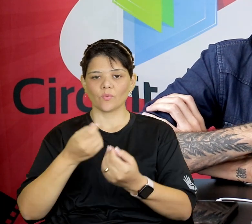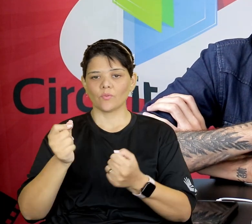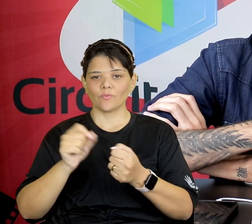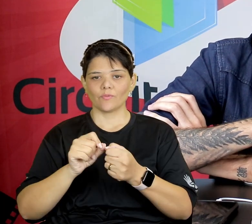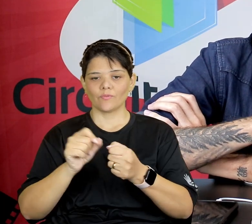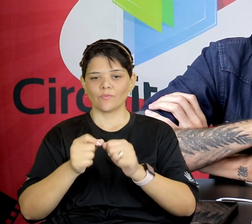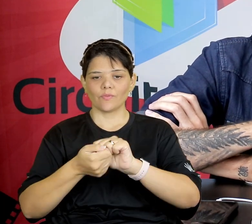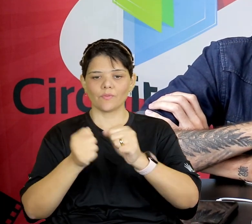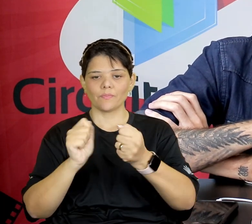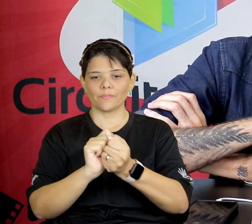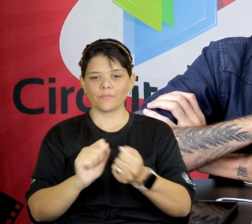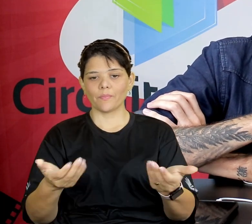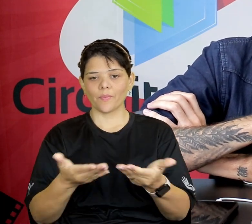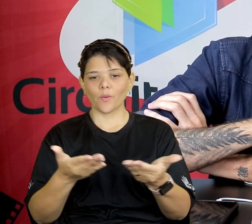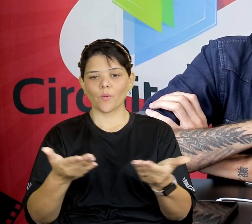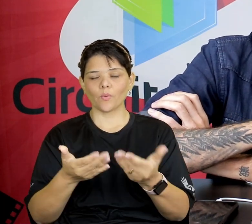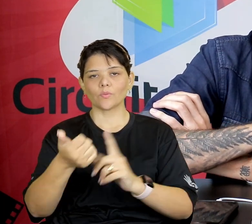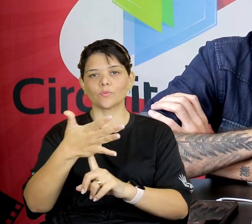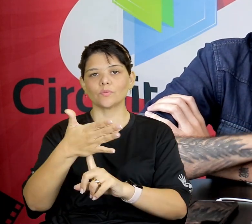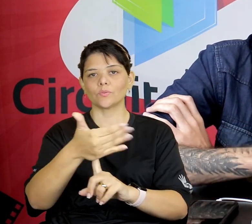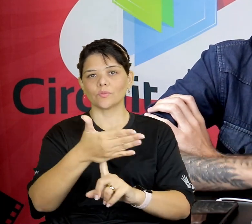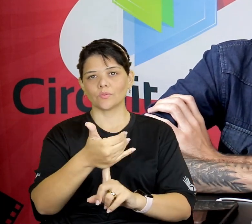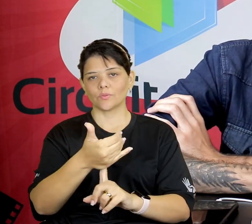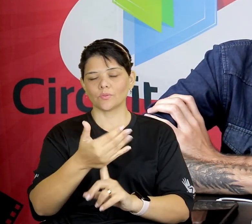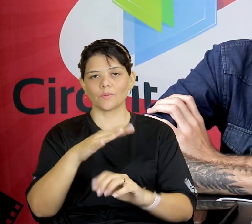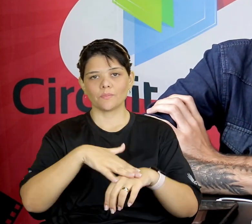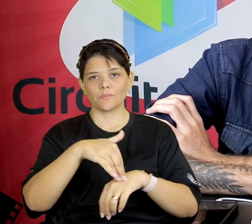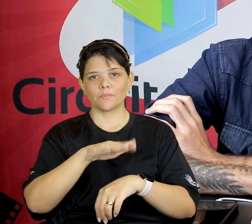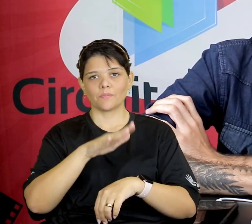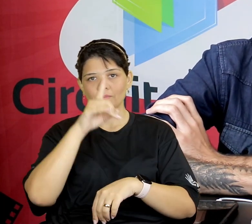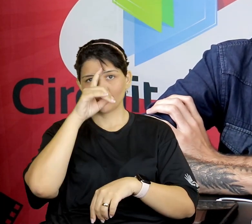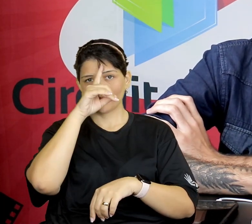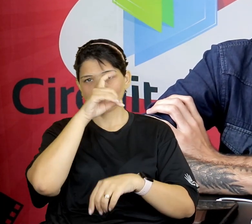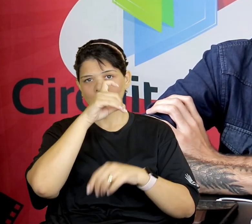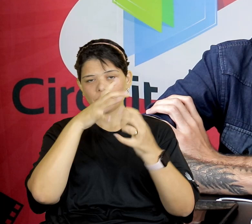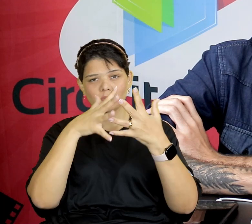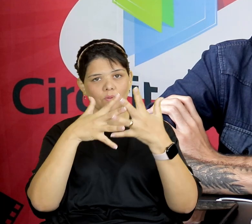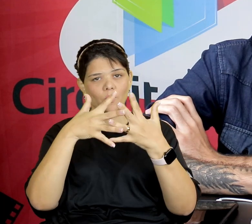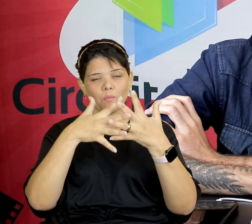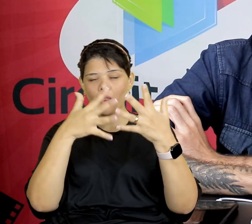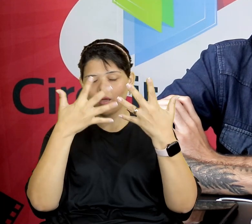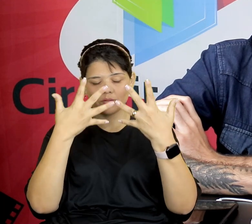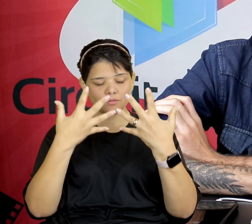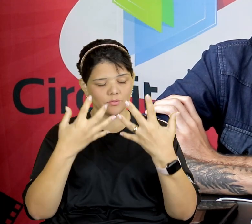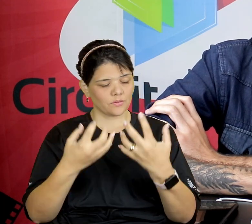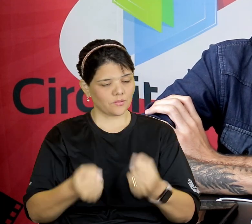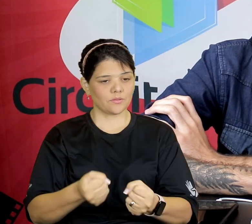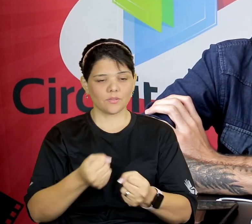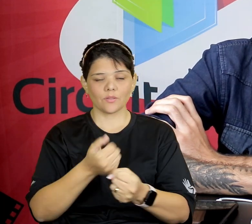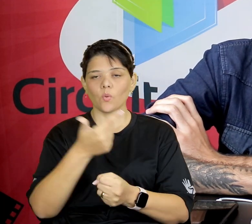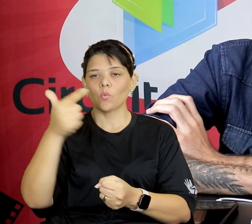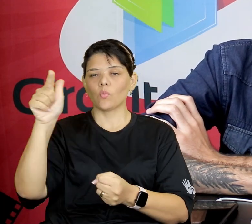É muito mais complexo, ok? É outro material, outro equipamento.